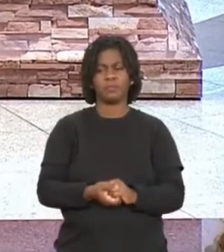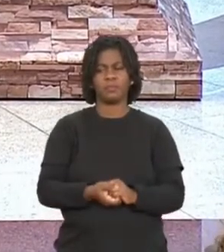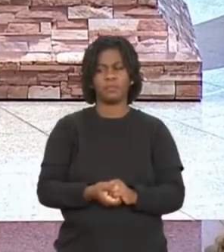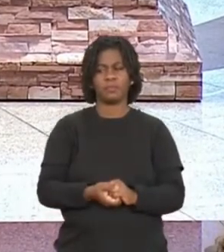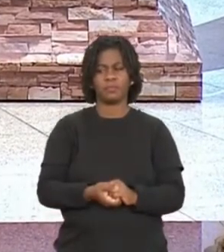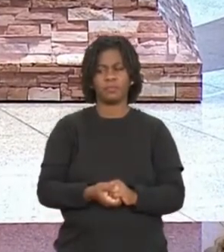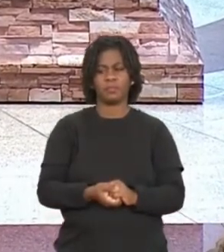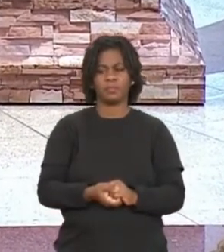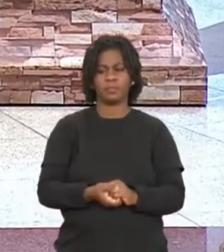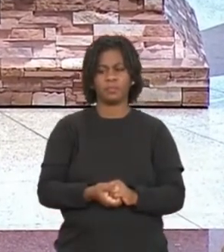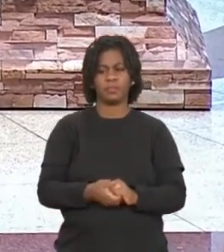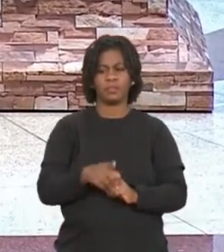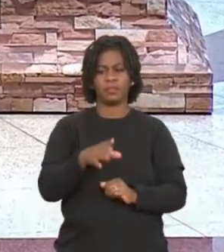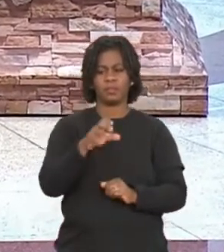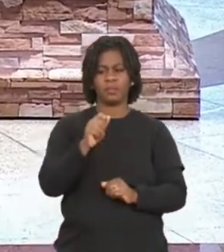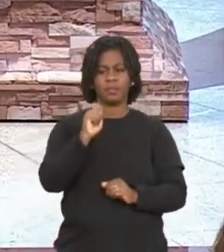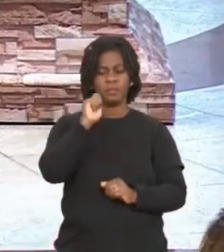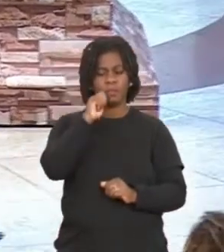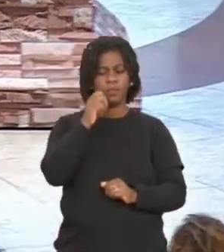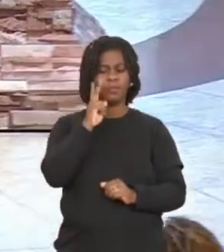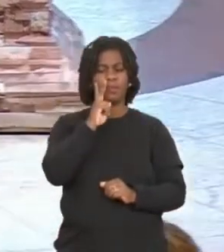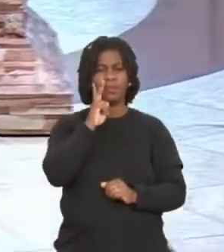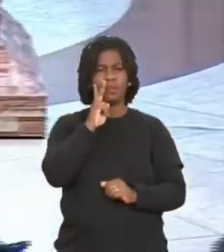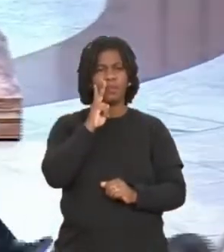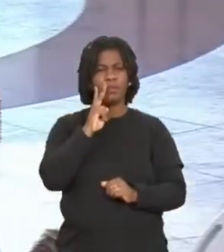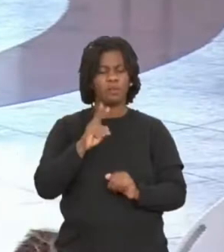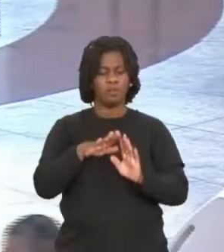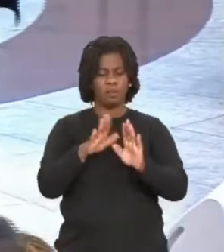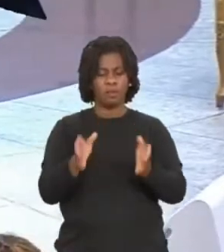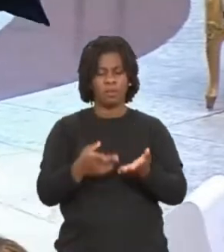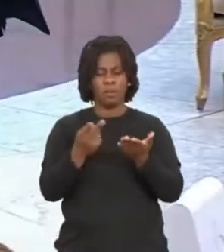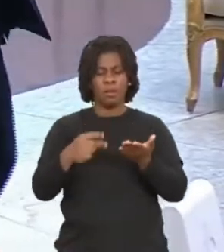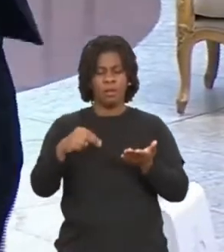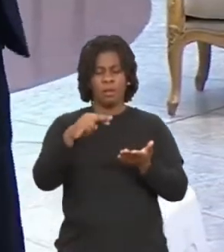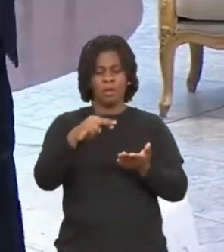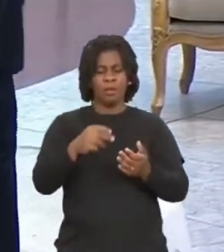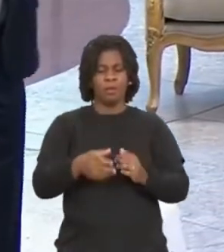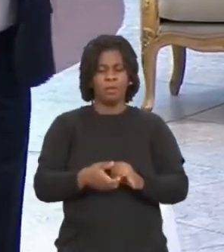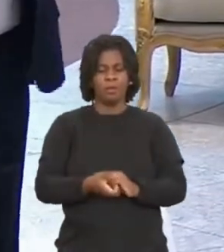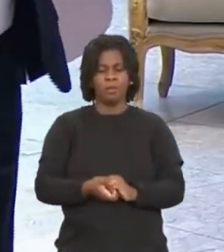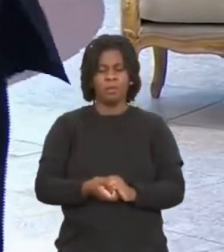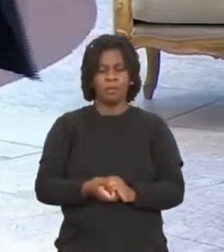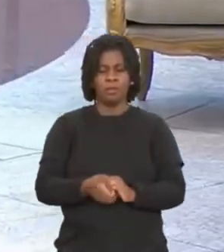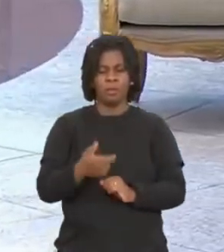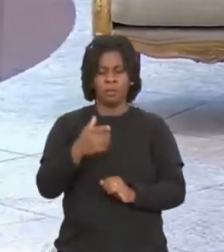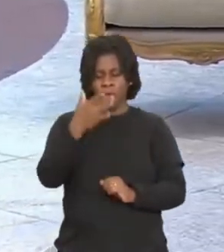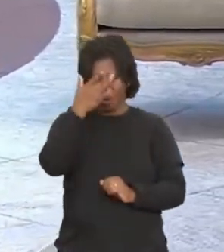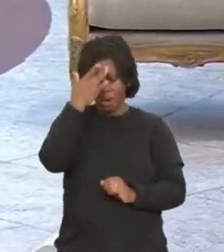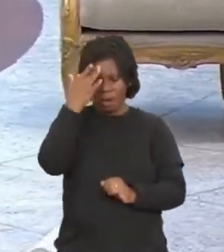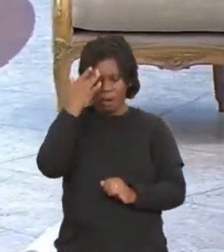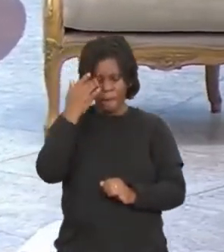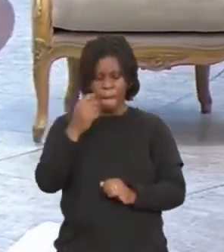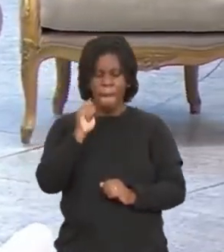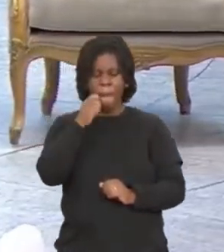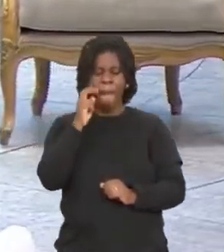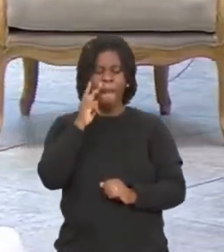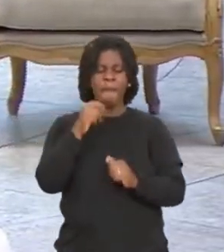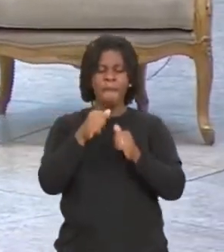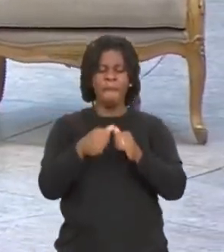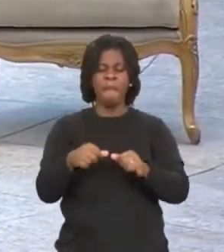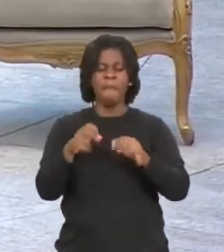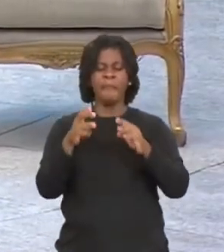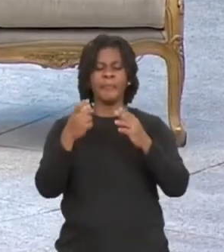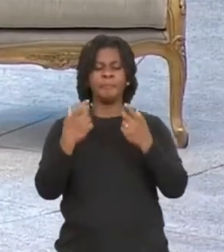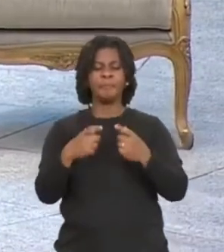Você vai pegar a Santa Ceia quando subir no altar. Os demais, a Santa Ceia está no lugar, vocês vão pegar no lugar. Mas vocês aqui, depois da sua luta com